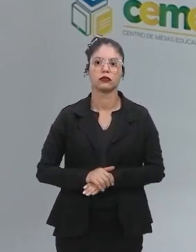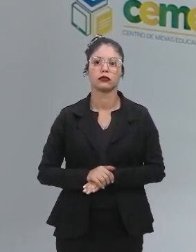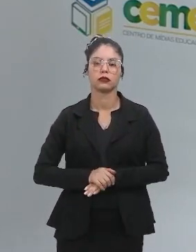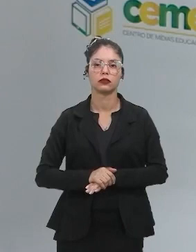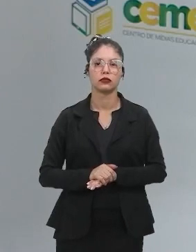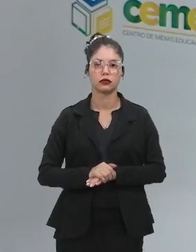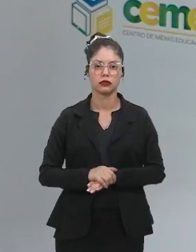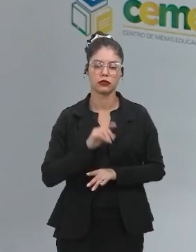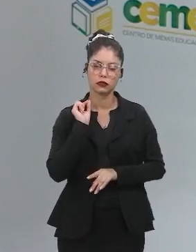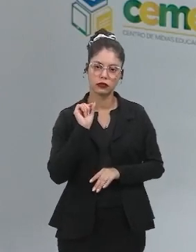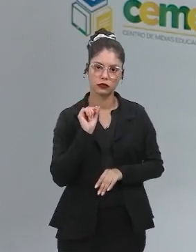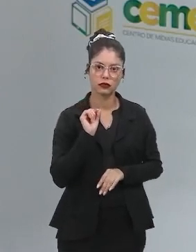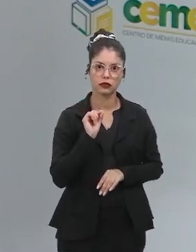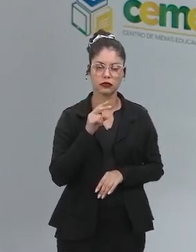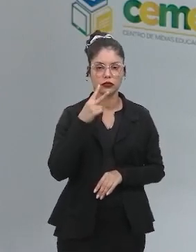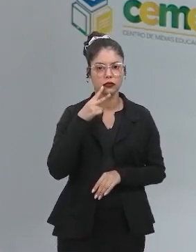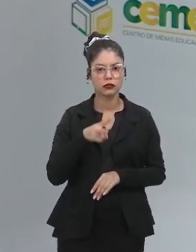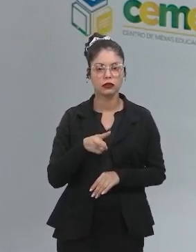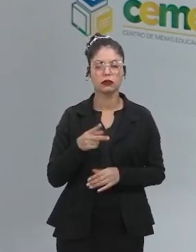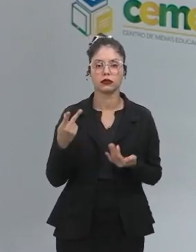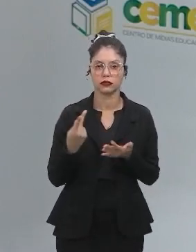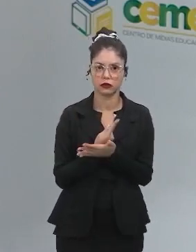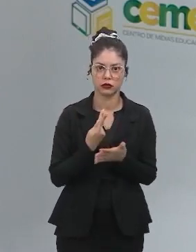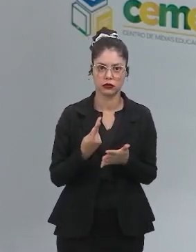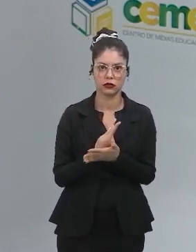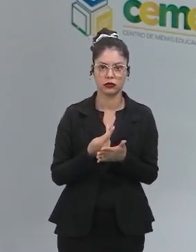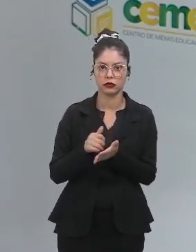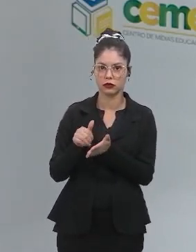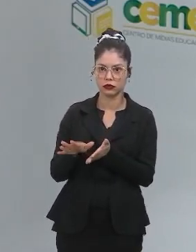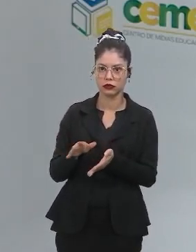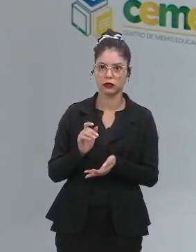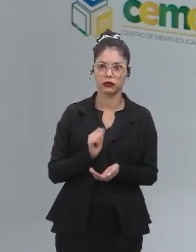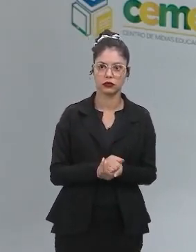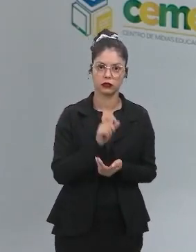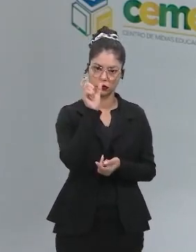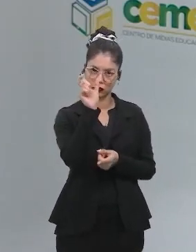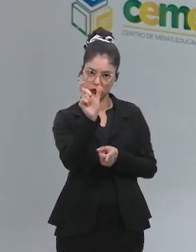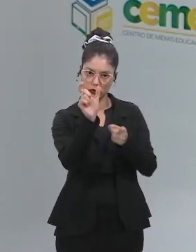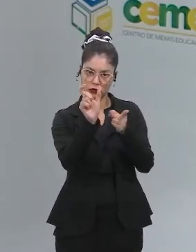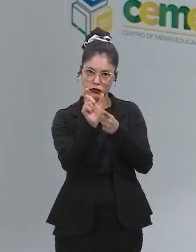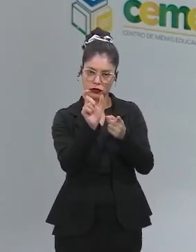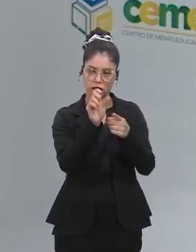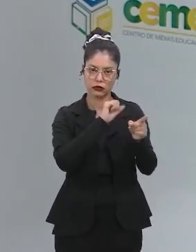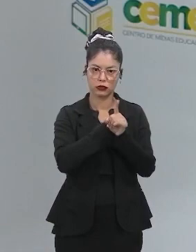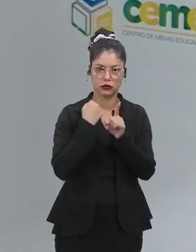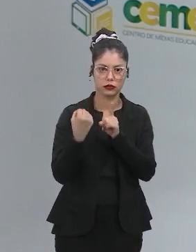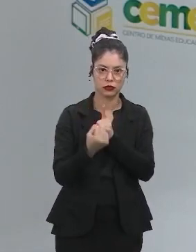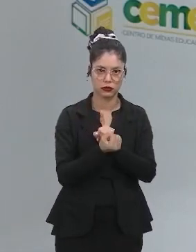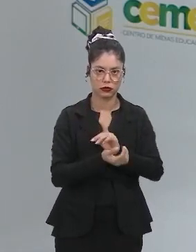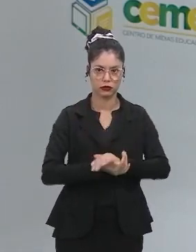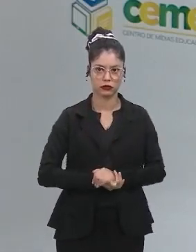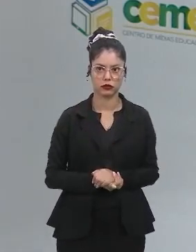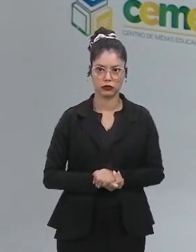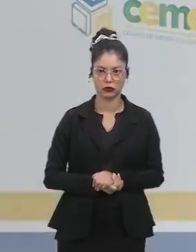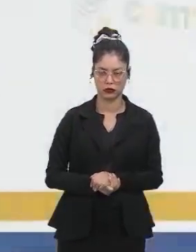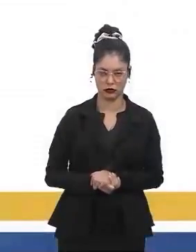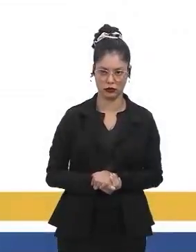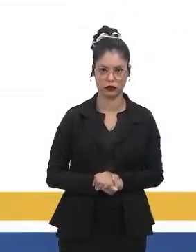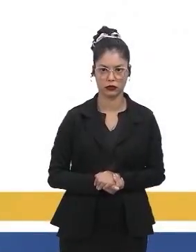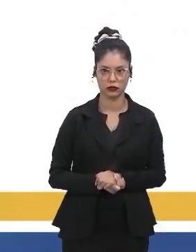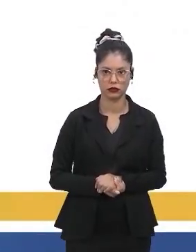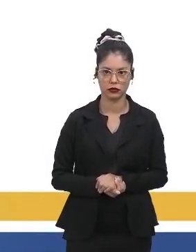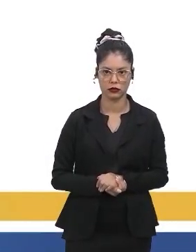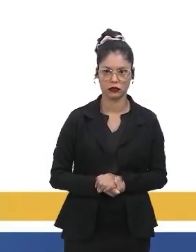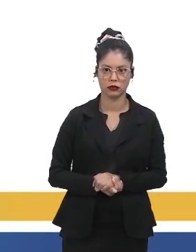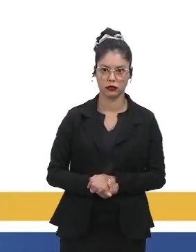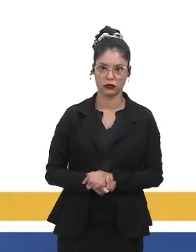alternativa, o que nós podemos destacar aqui para eliminar é a questão quando ele coloca sociedade.